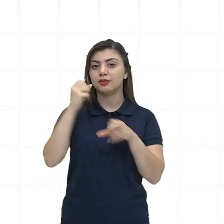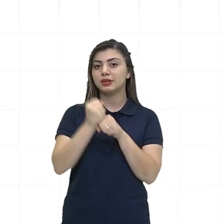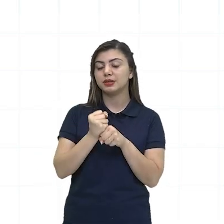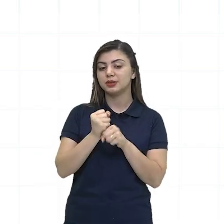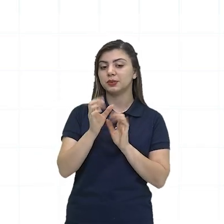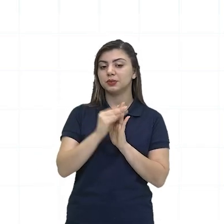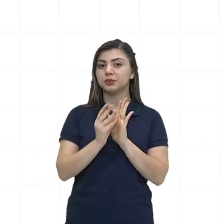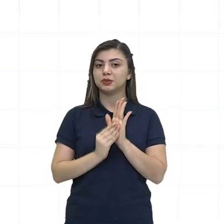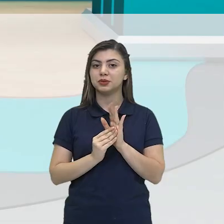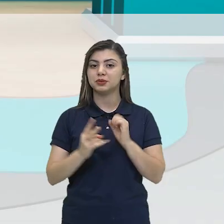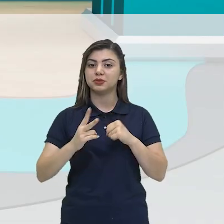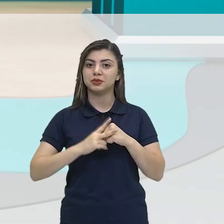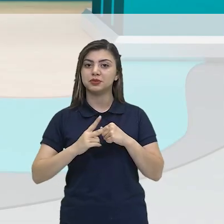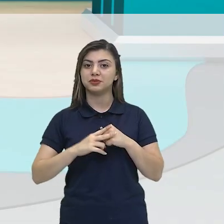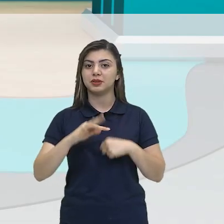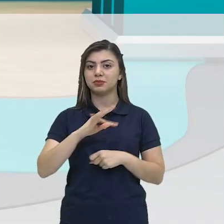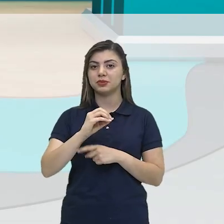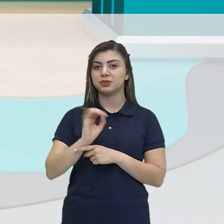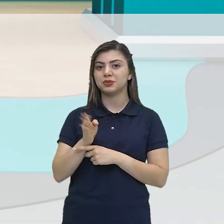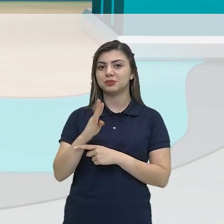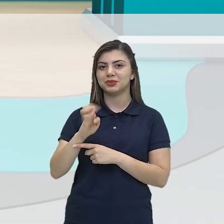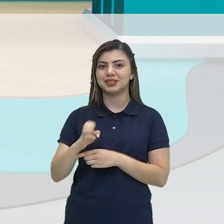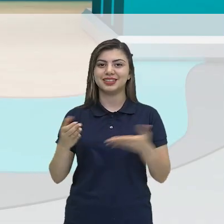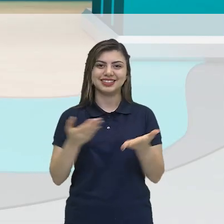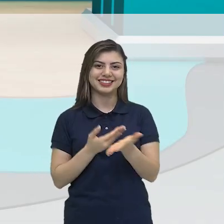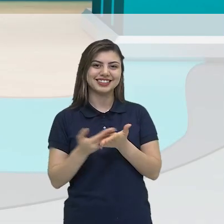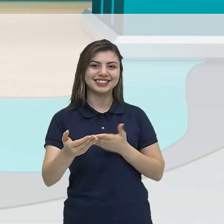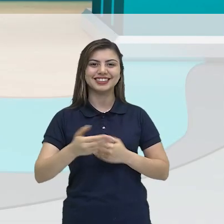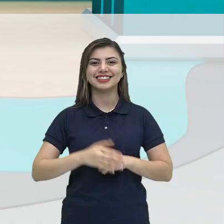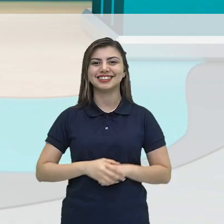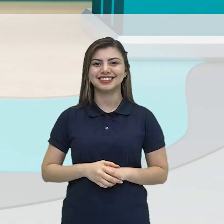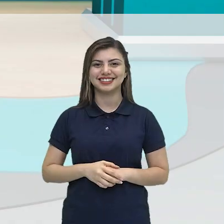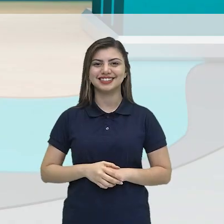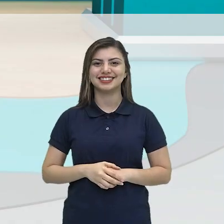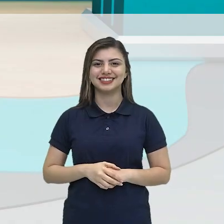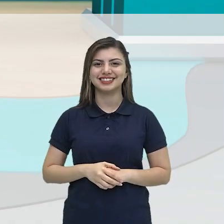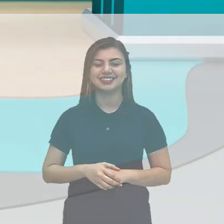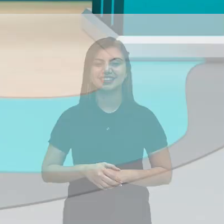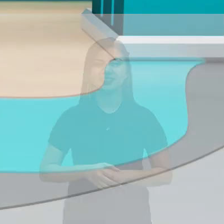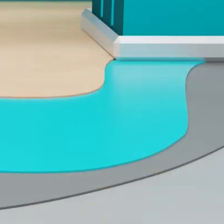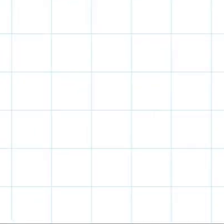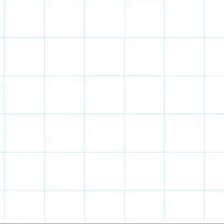do verbo to be. Então, vamos lá, pessoal. Let's get started.